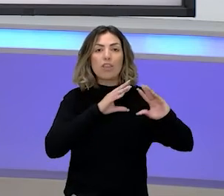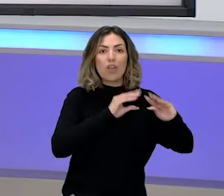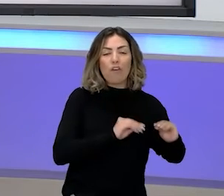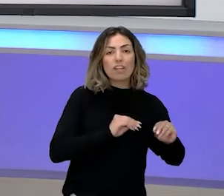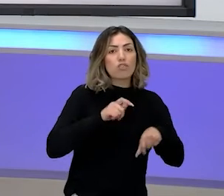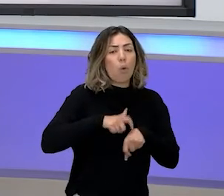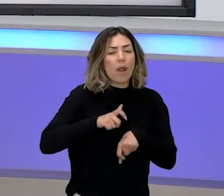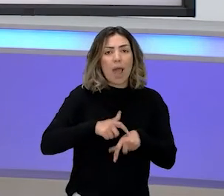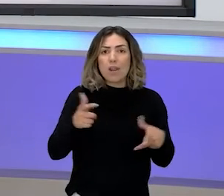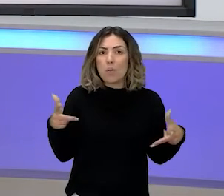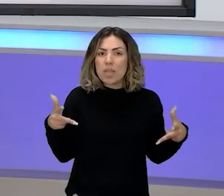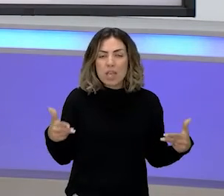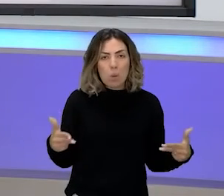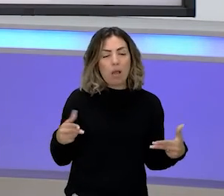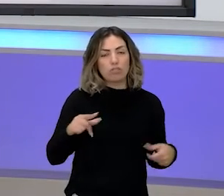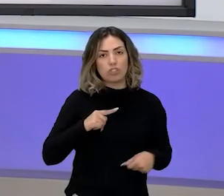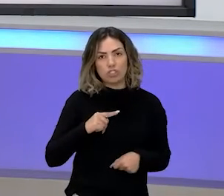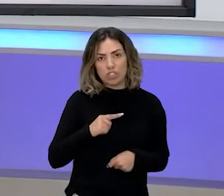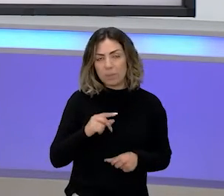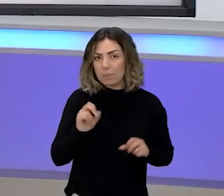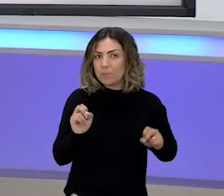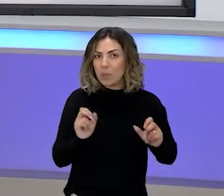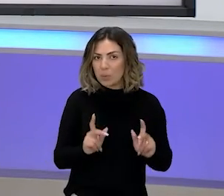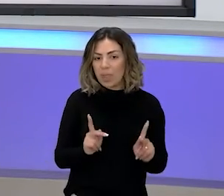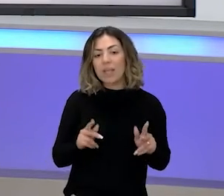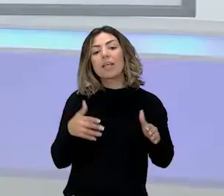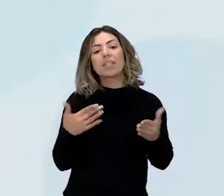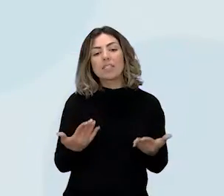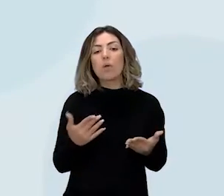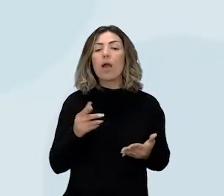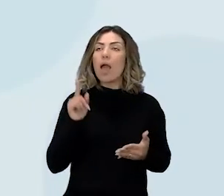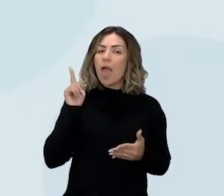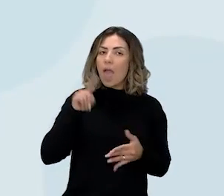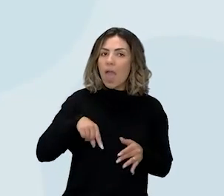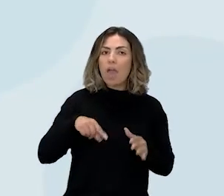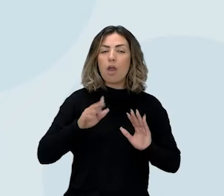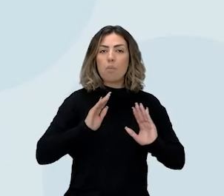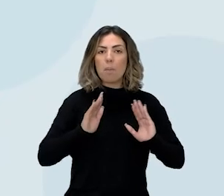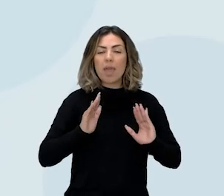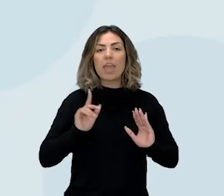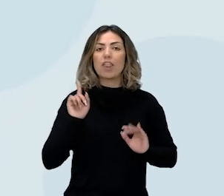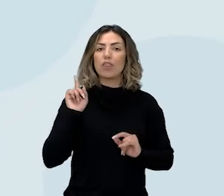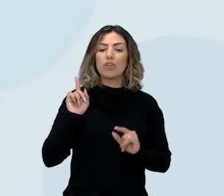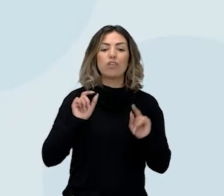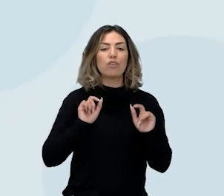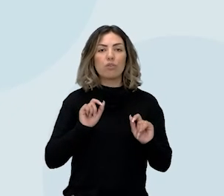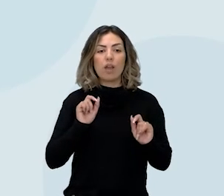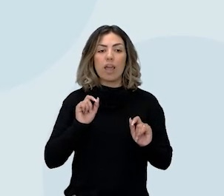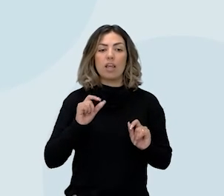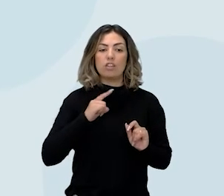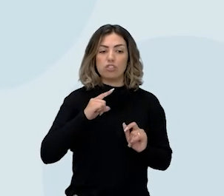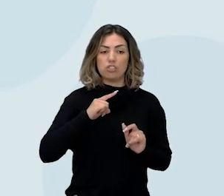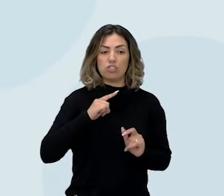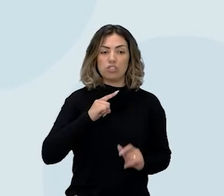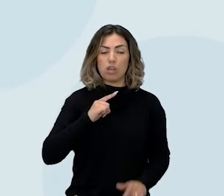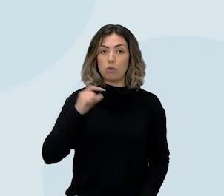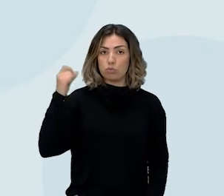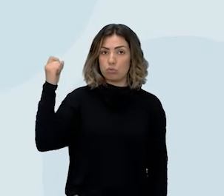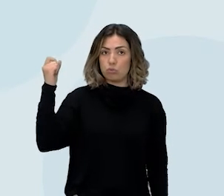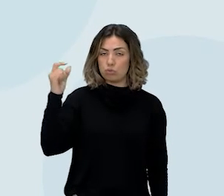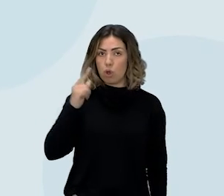mesmo período, tá bom? Então, esses são os momentos em que a inclinação do Sol os raios solares